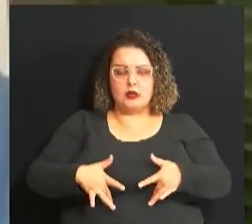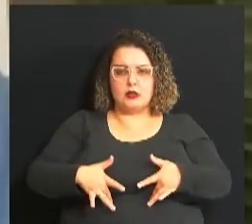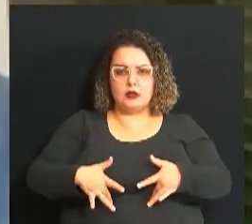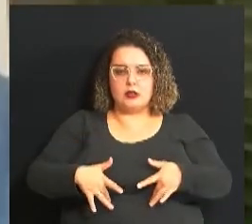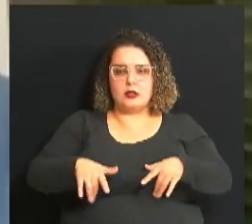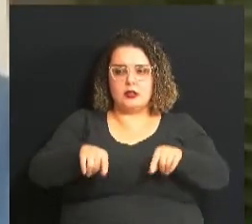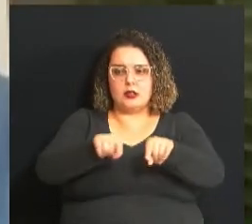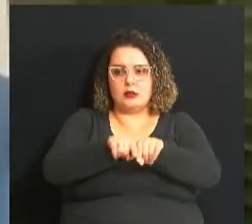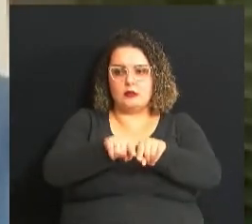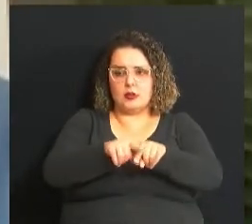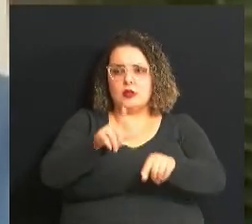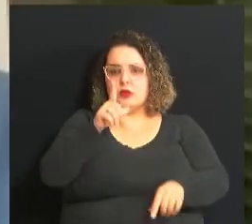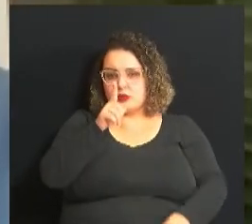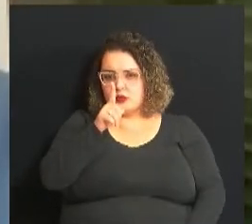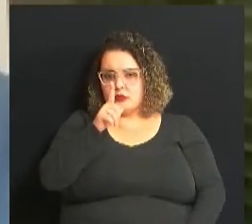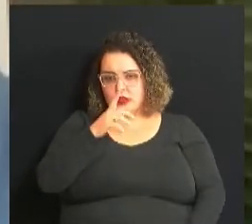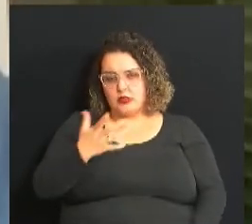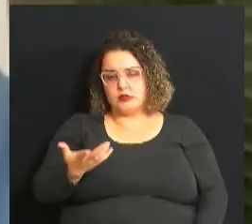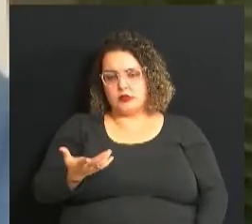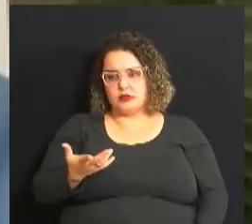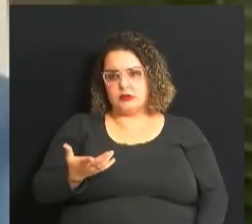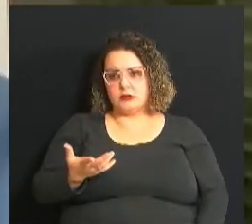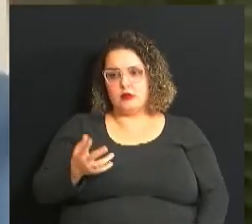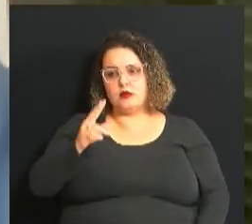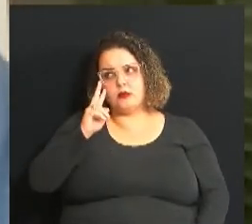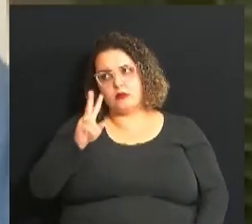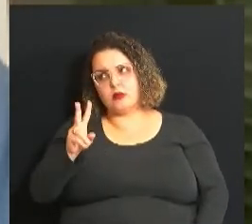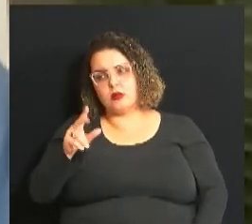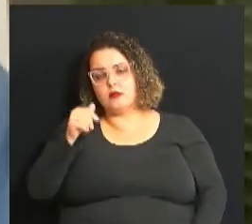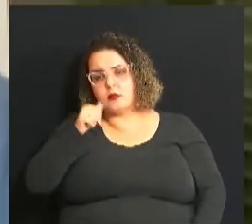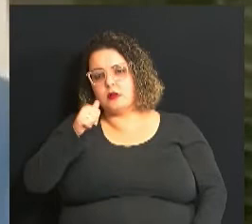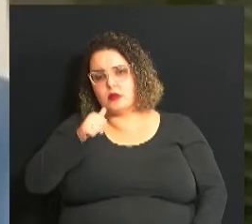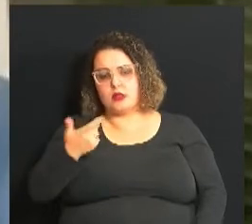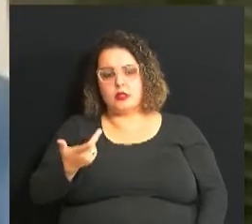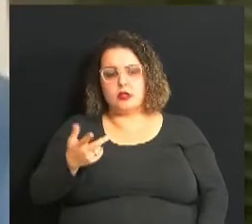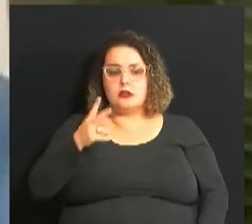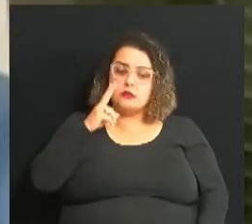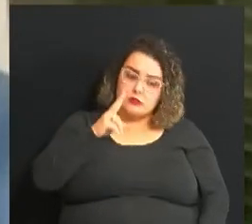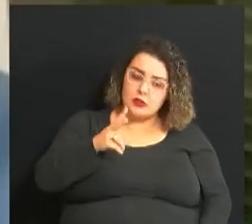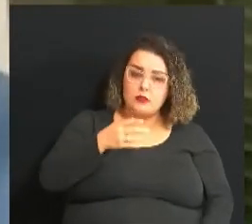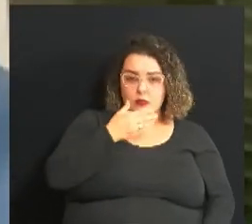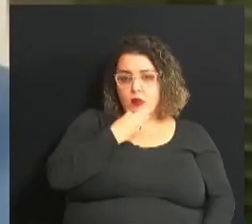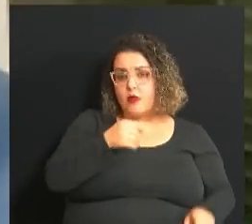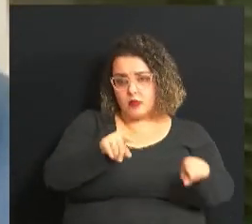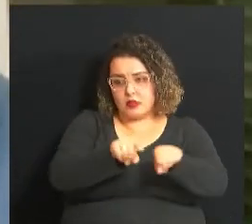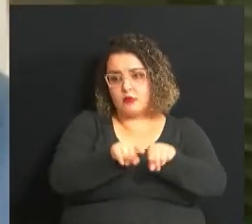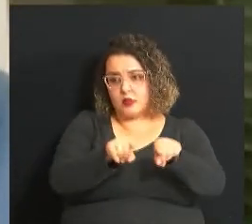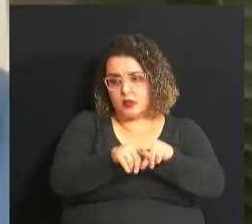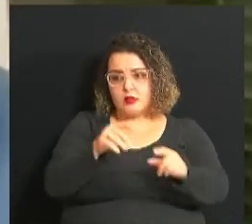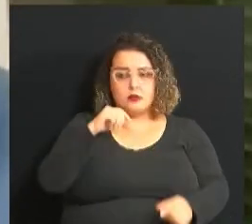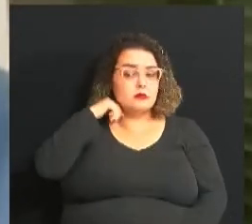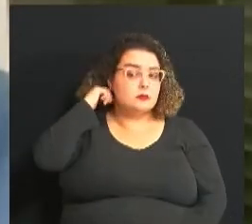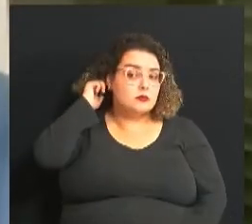mas homens a gente vê bastante. Eu tentei fazer uma campanha e levei isso à frente até onde eu